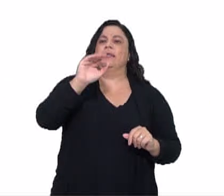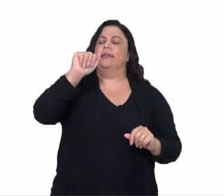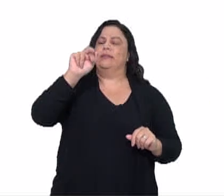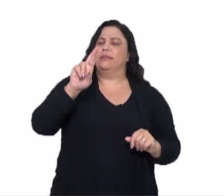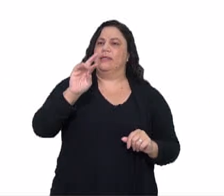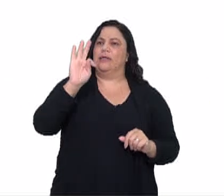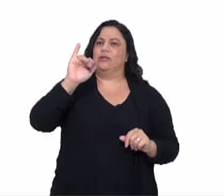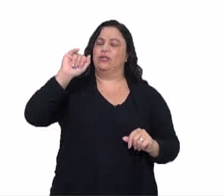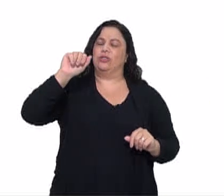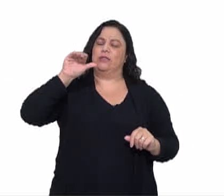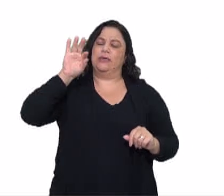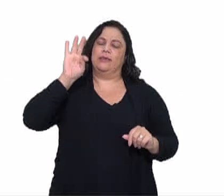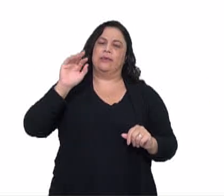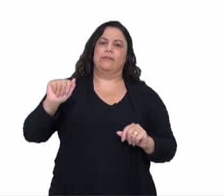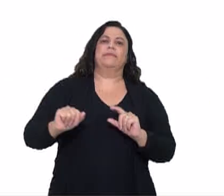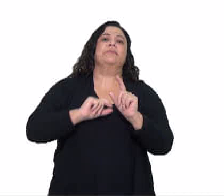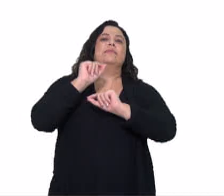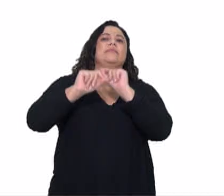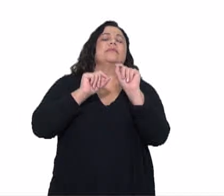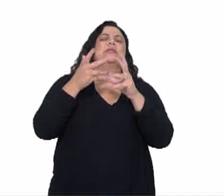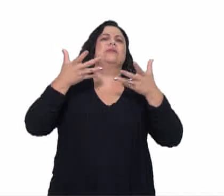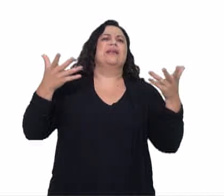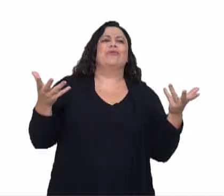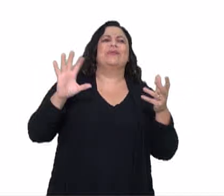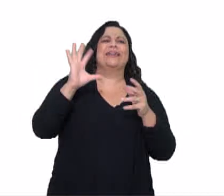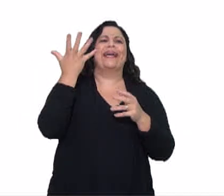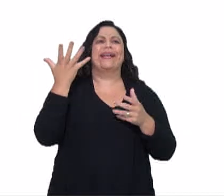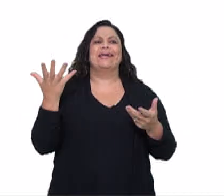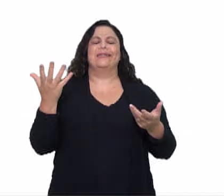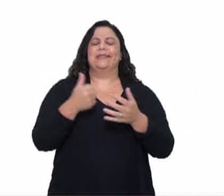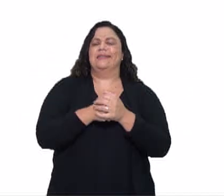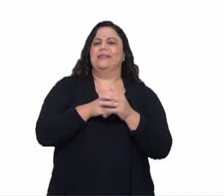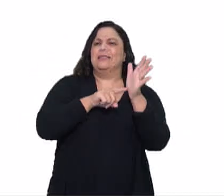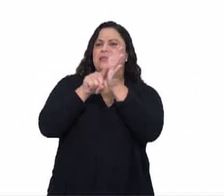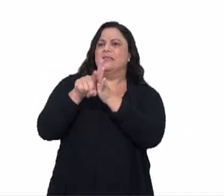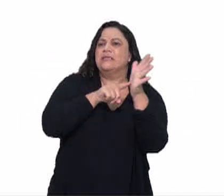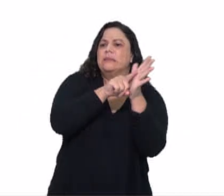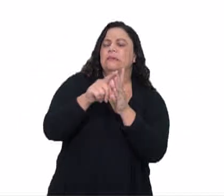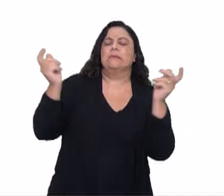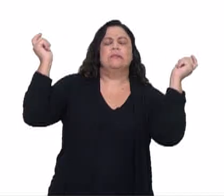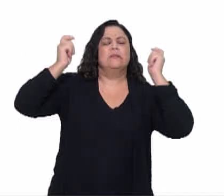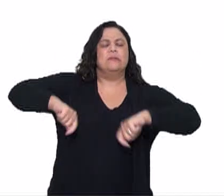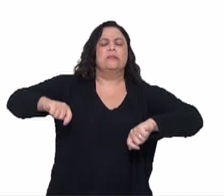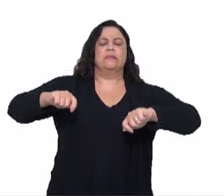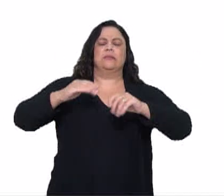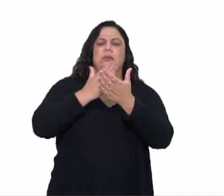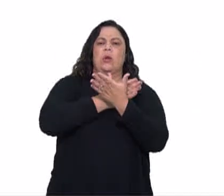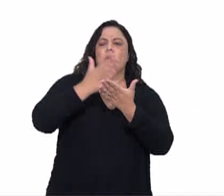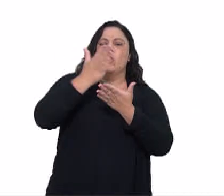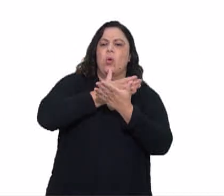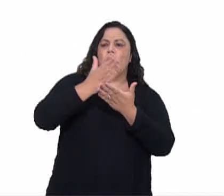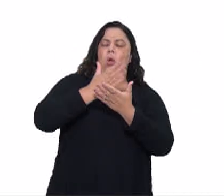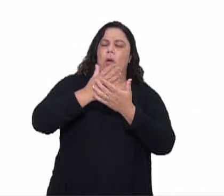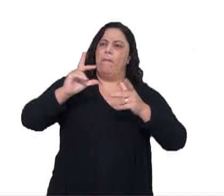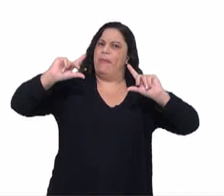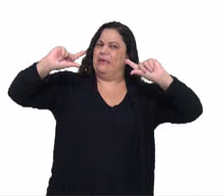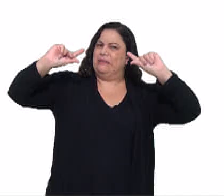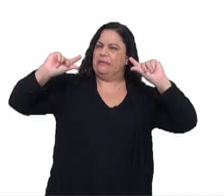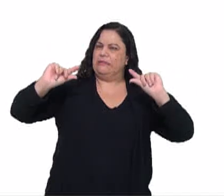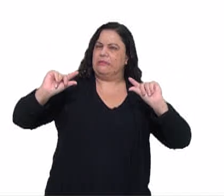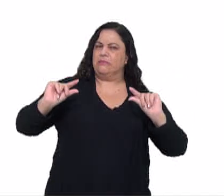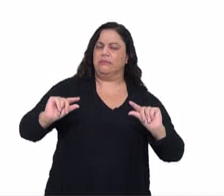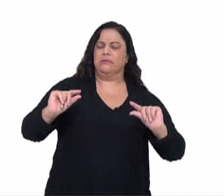um dos estudos. Nós realmente estamos testemunhando os estágios iniciais. É provável que isso